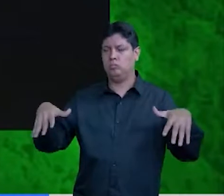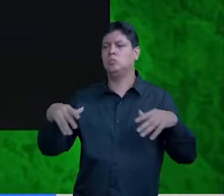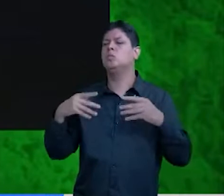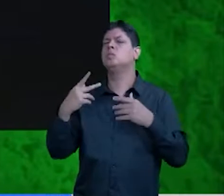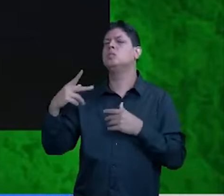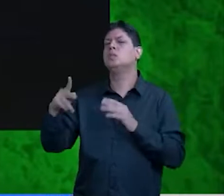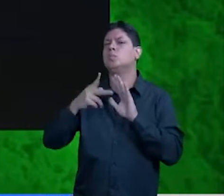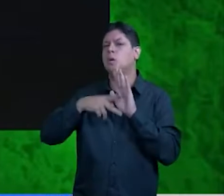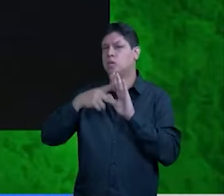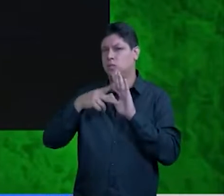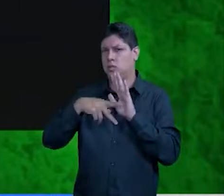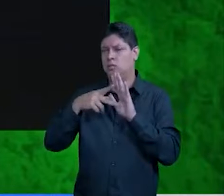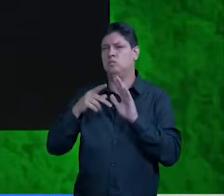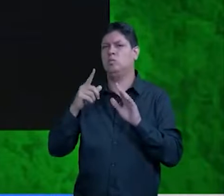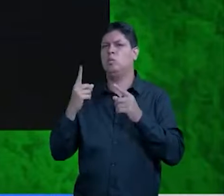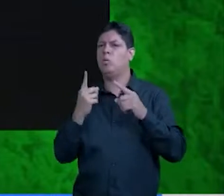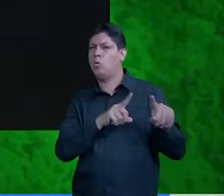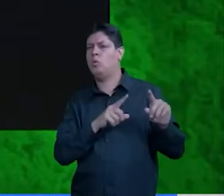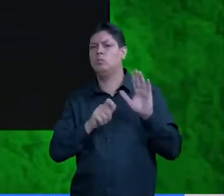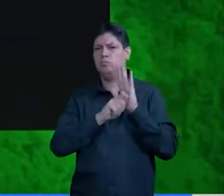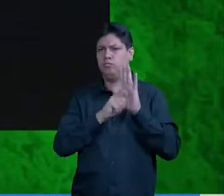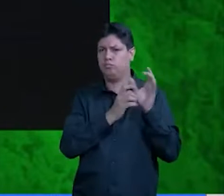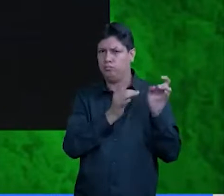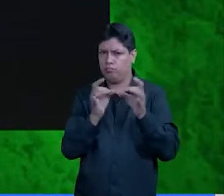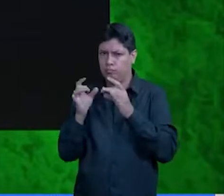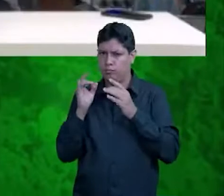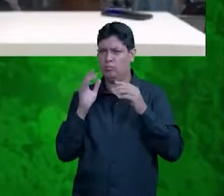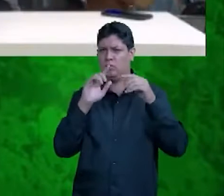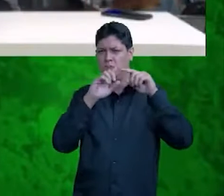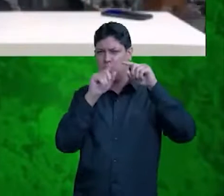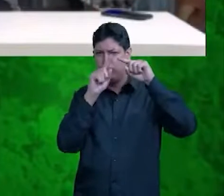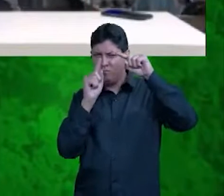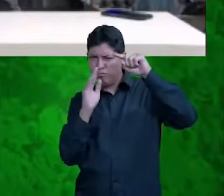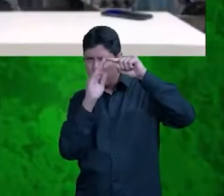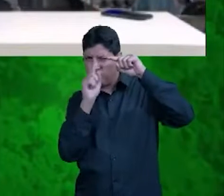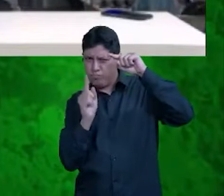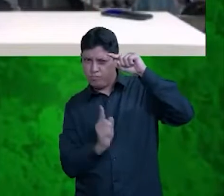o projeto para garantir segurança pública eficaz nessa região ampla?